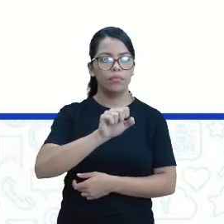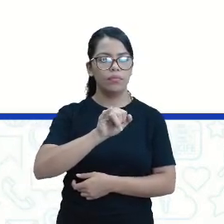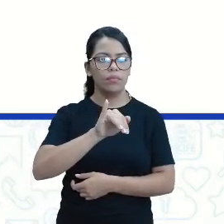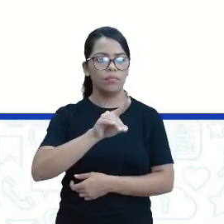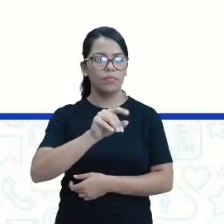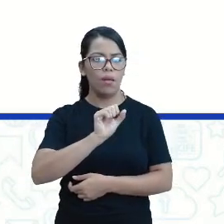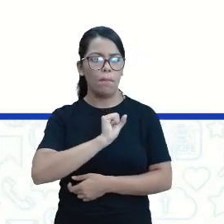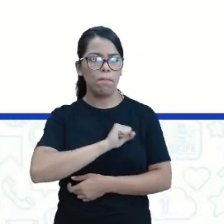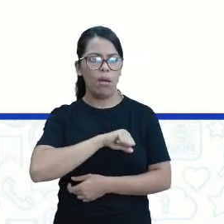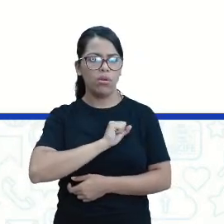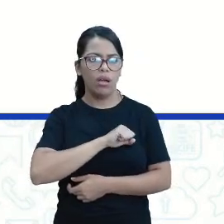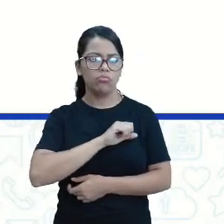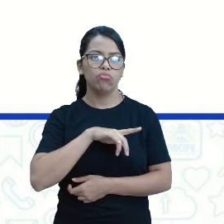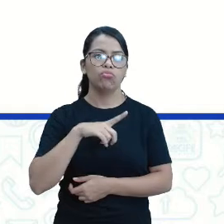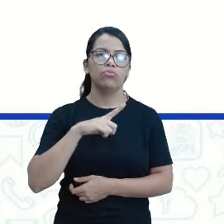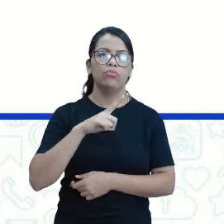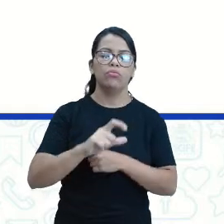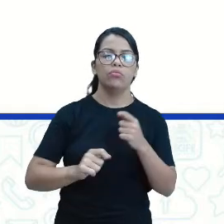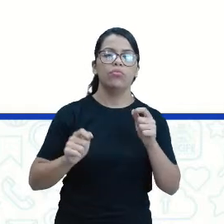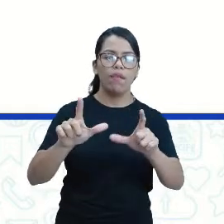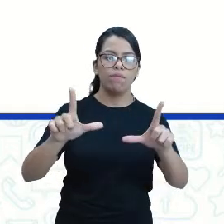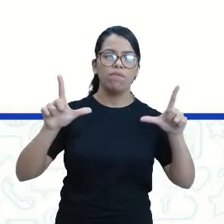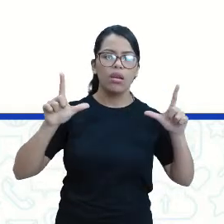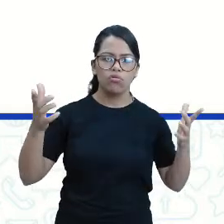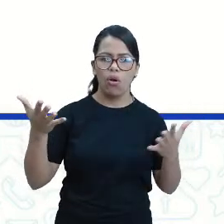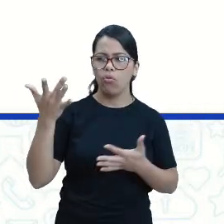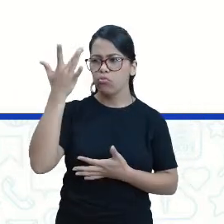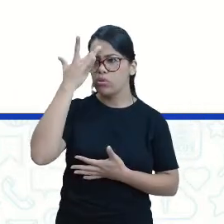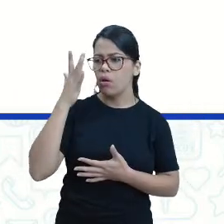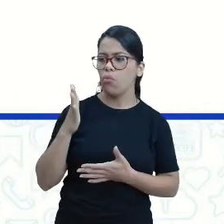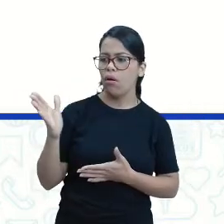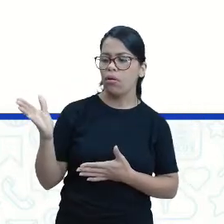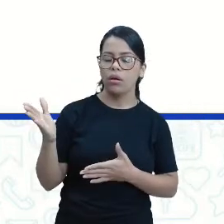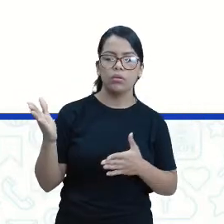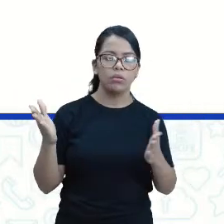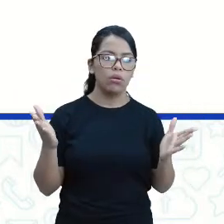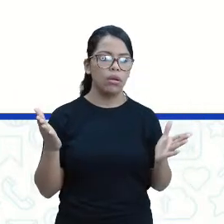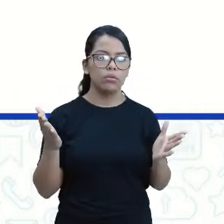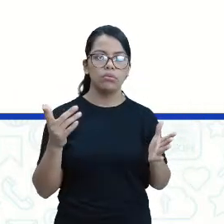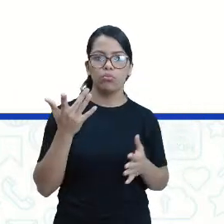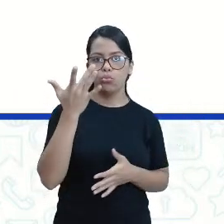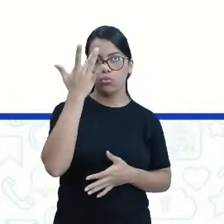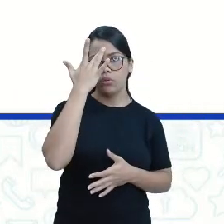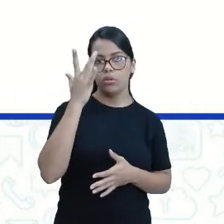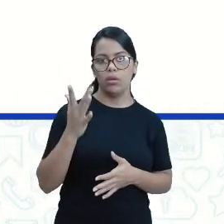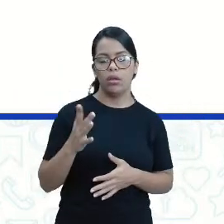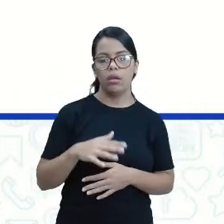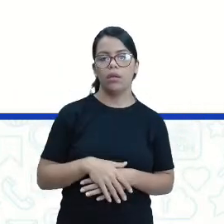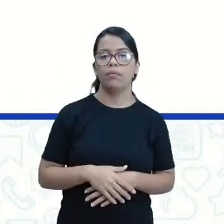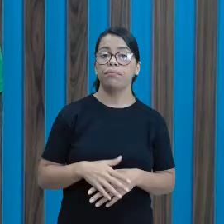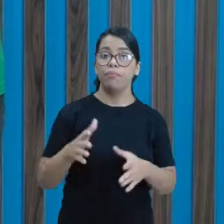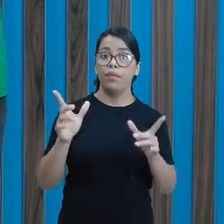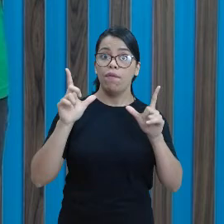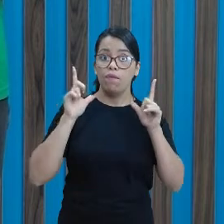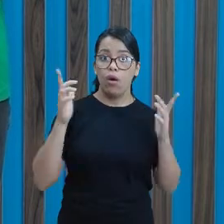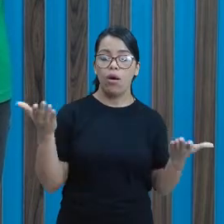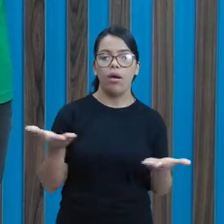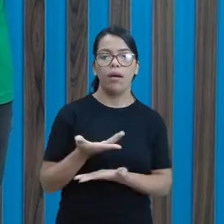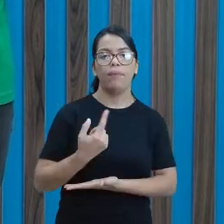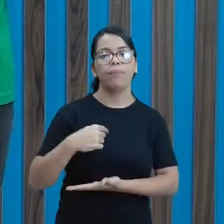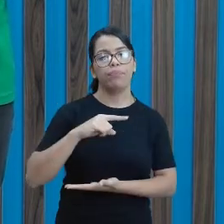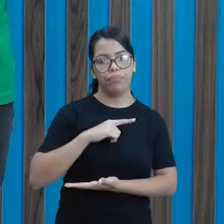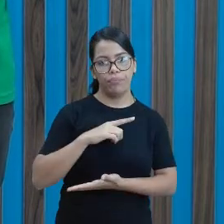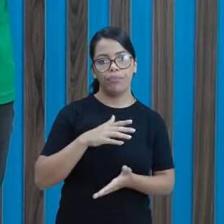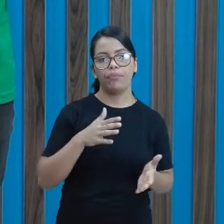acesso tecnológico. Fecha aqui em mim aqui agora. Eu não sei qual a câmera que eu olho, se é essa ou se é essa, mas eu vou olhar para essa aqui. Fecha aqui. Presta atenção, gente. Nós passamos por